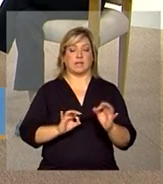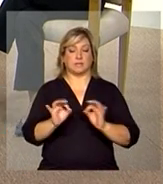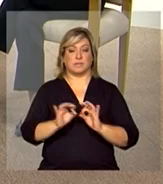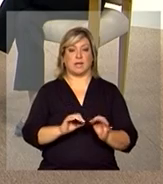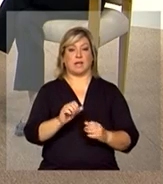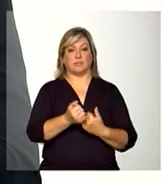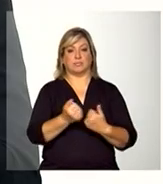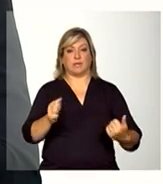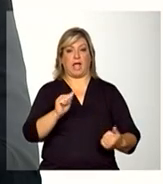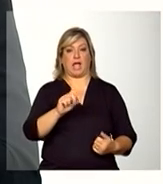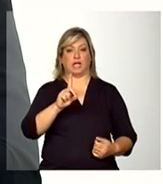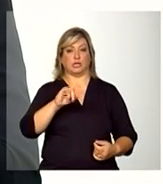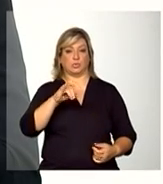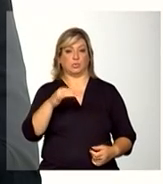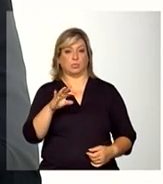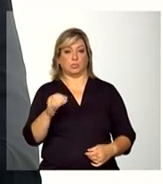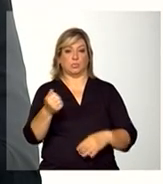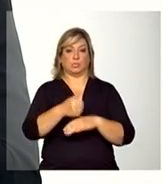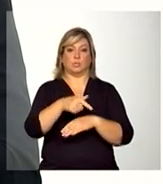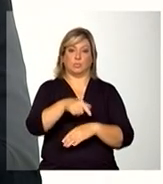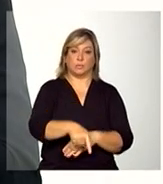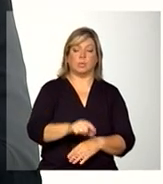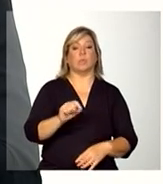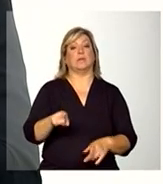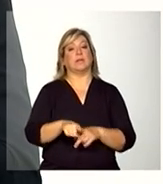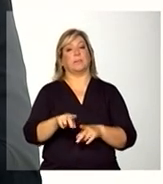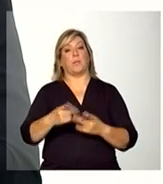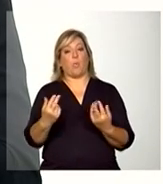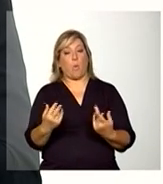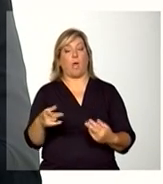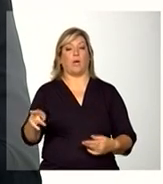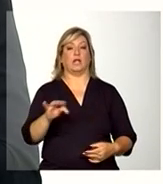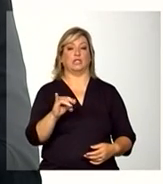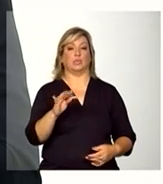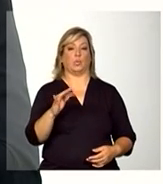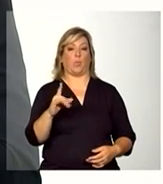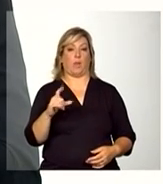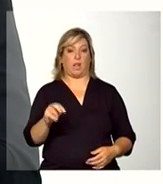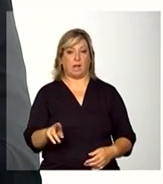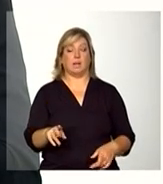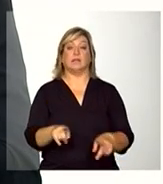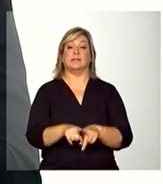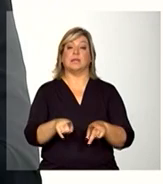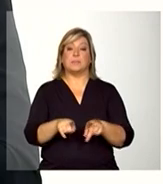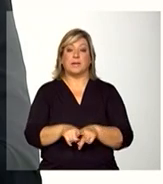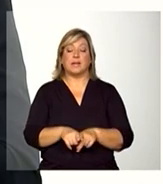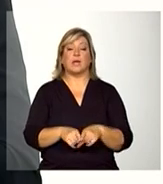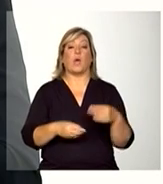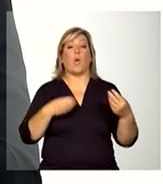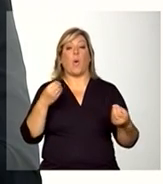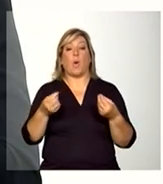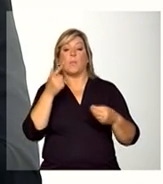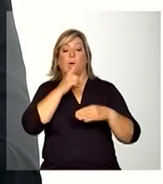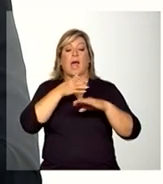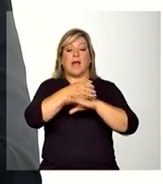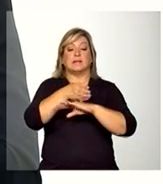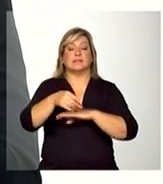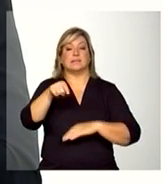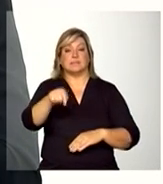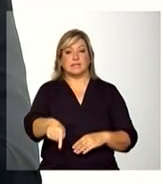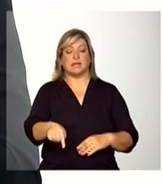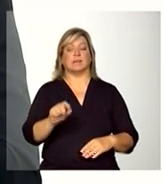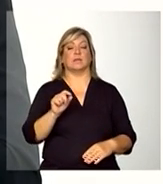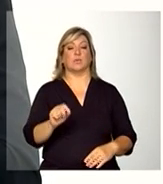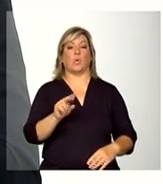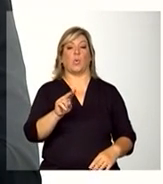eh acessos que o administrador titular e o nível de acesso de usuários que os acessos aos